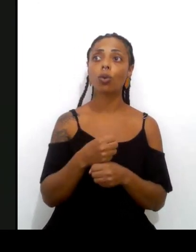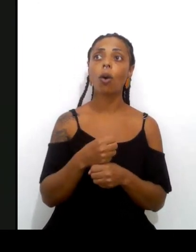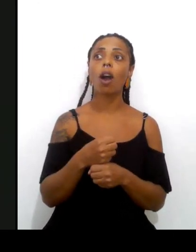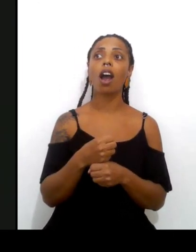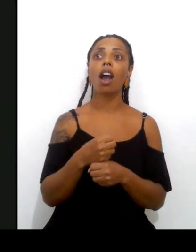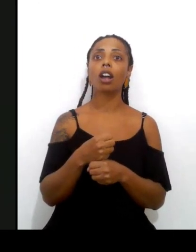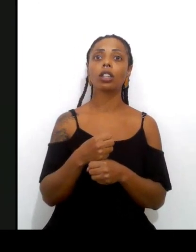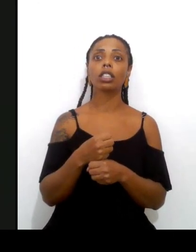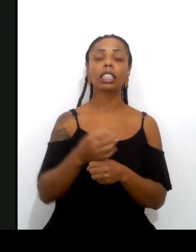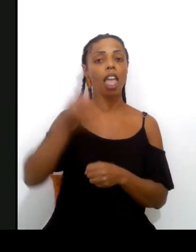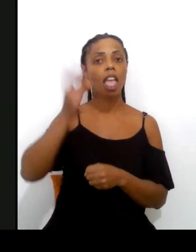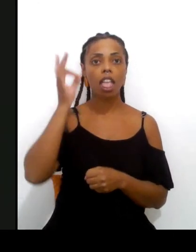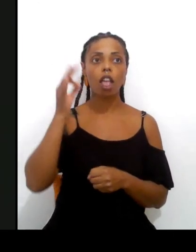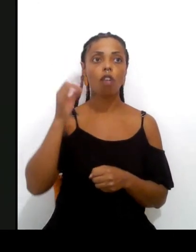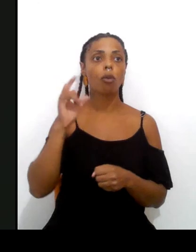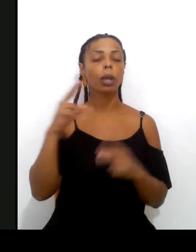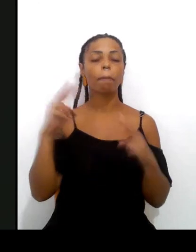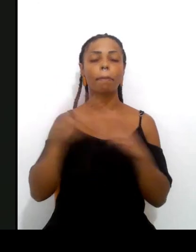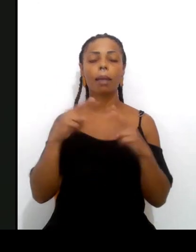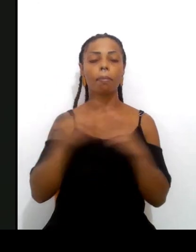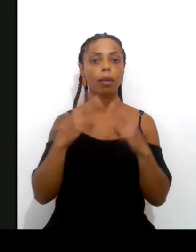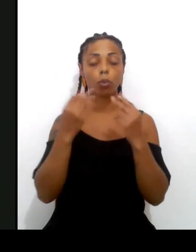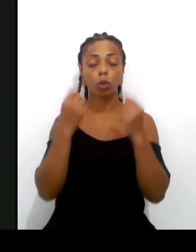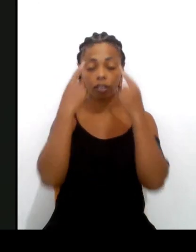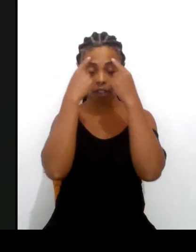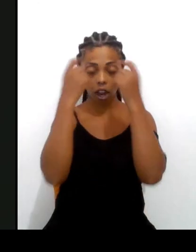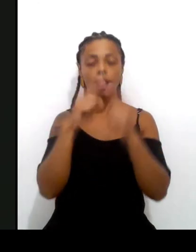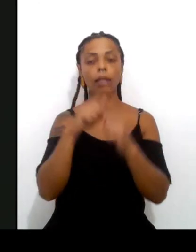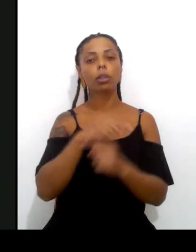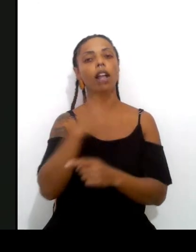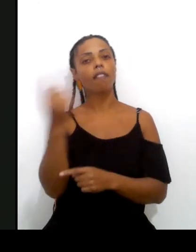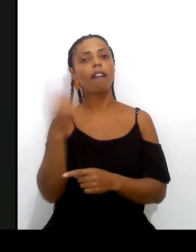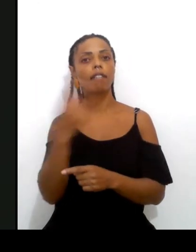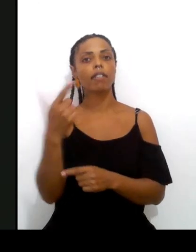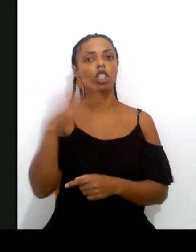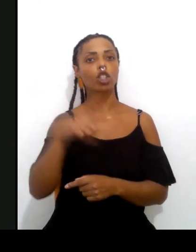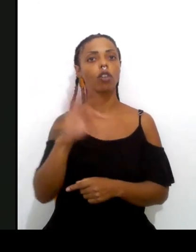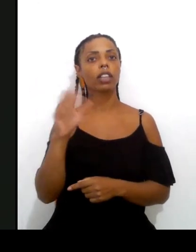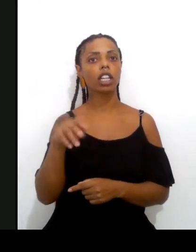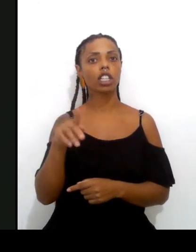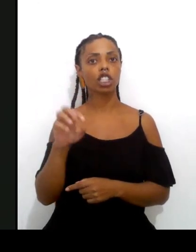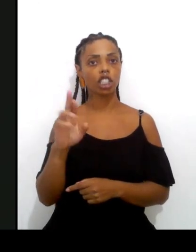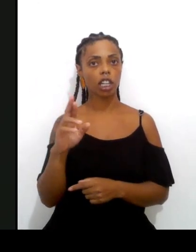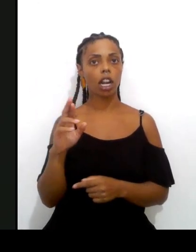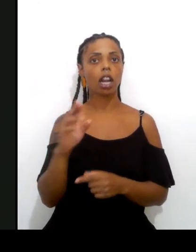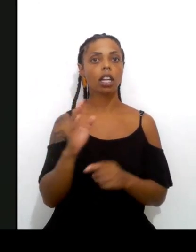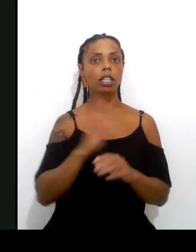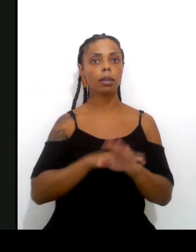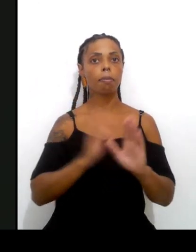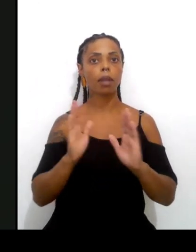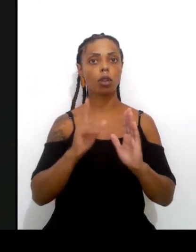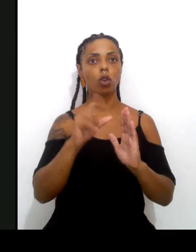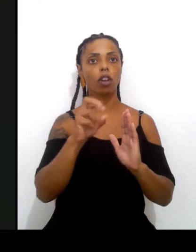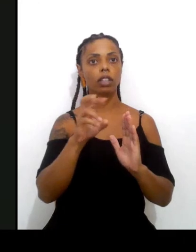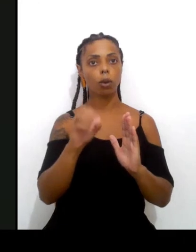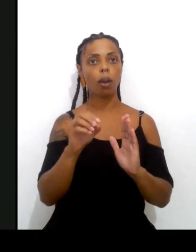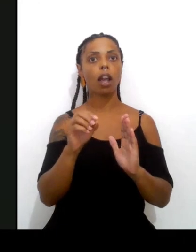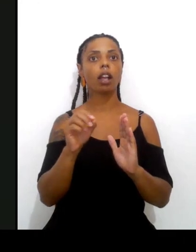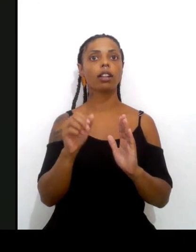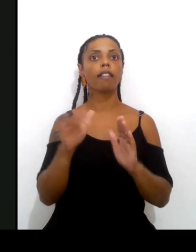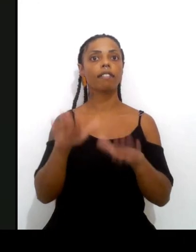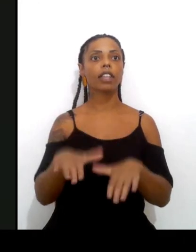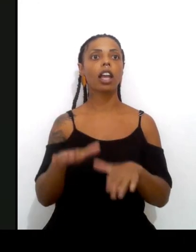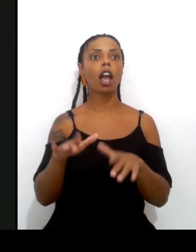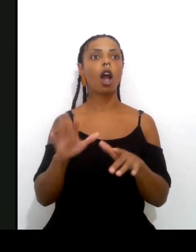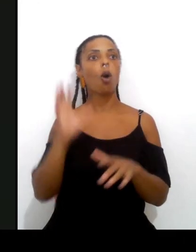ele voltou a Tanger muitas vezes durante meados no final da década de 50 utilizando quartos de hotel ou endereços